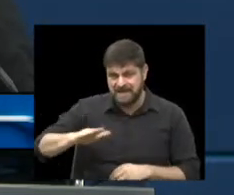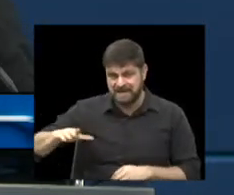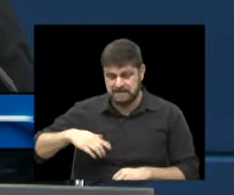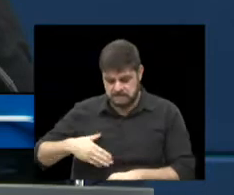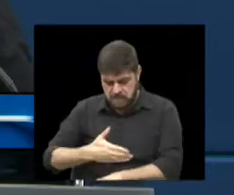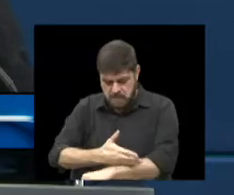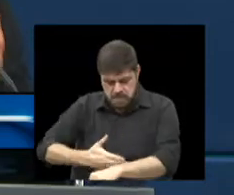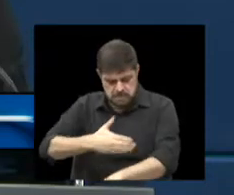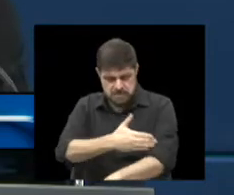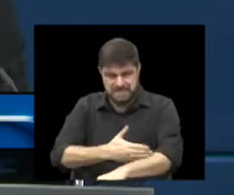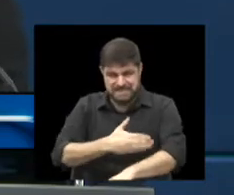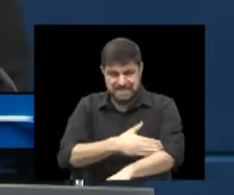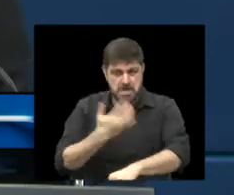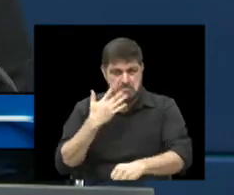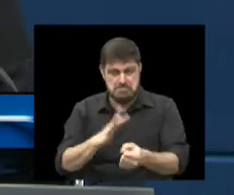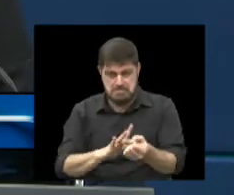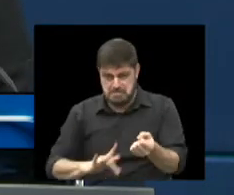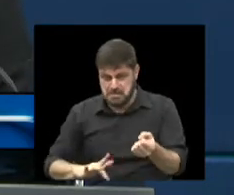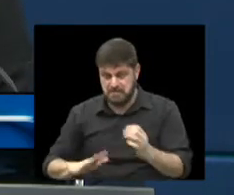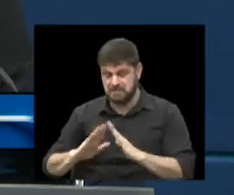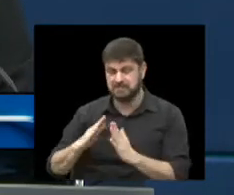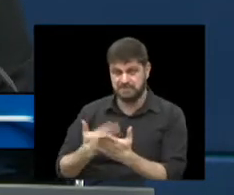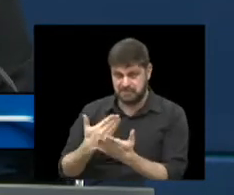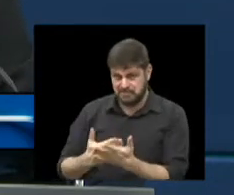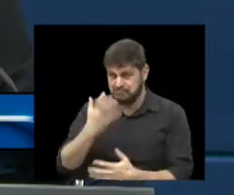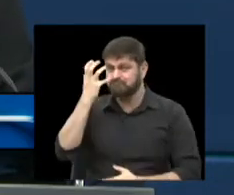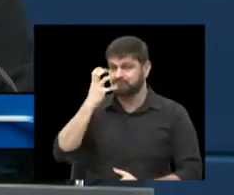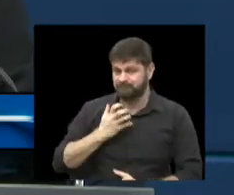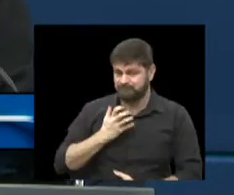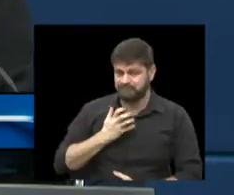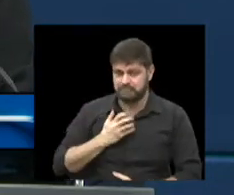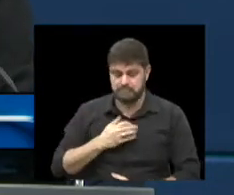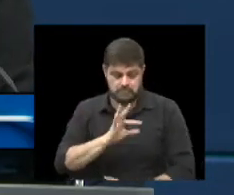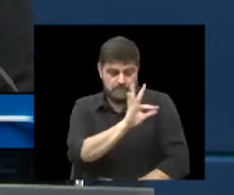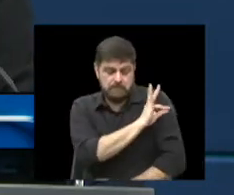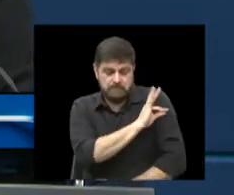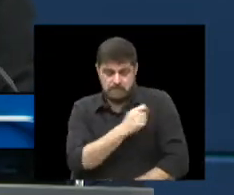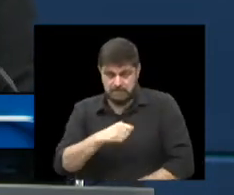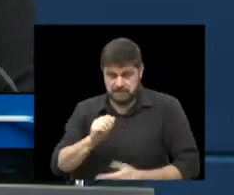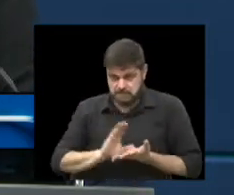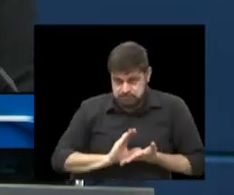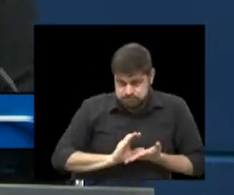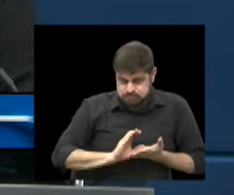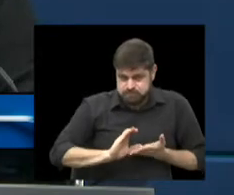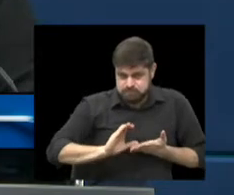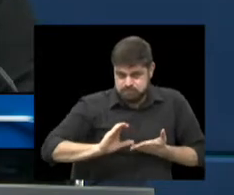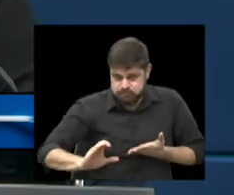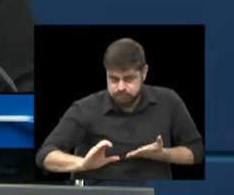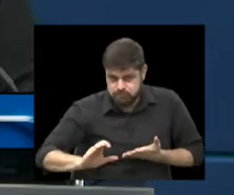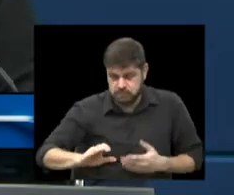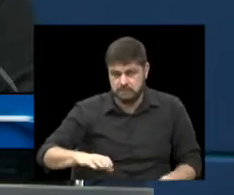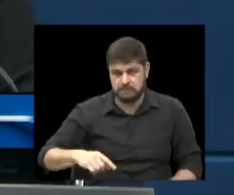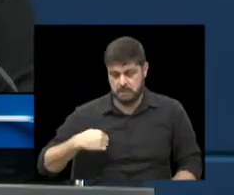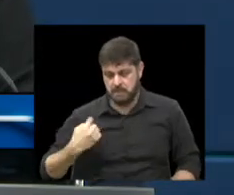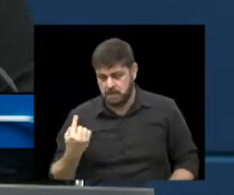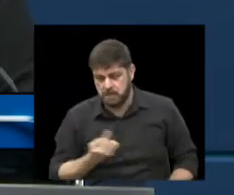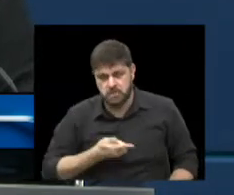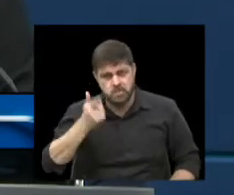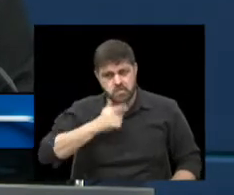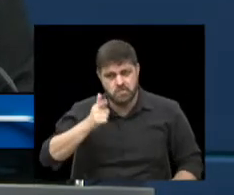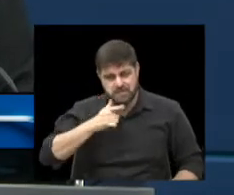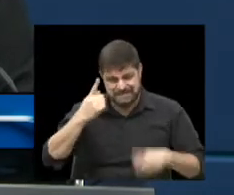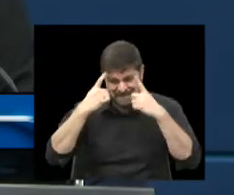das escolas. Isso é muito sério, e é necessário que a Prefeitura invista recursos para que a gente tenha o